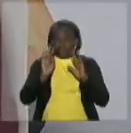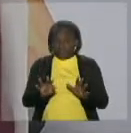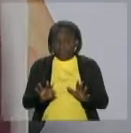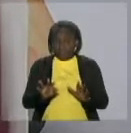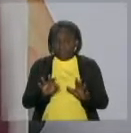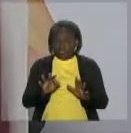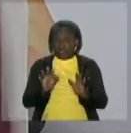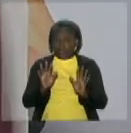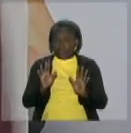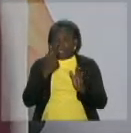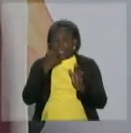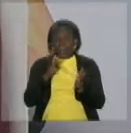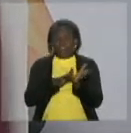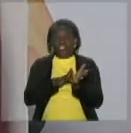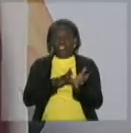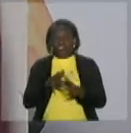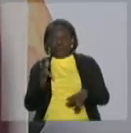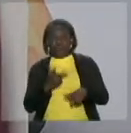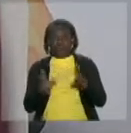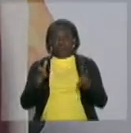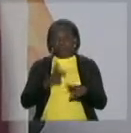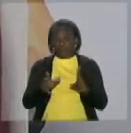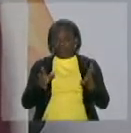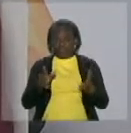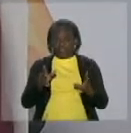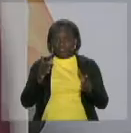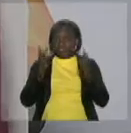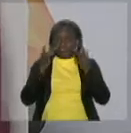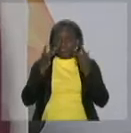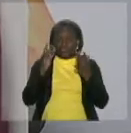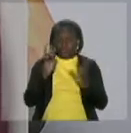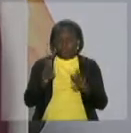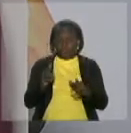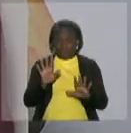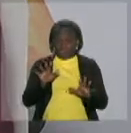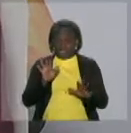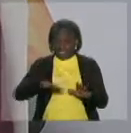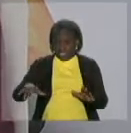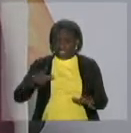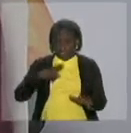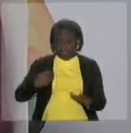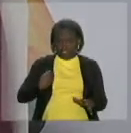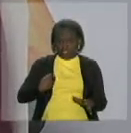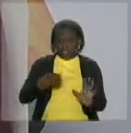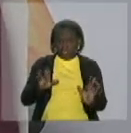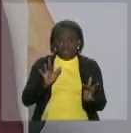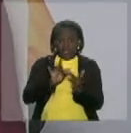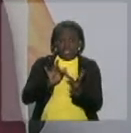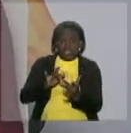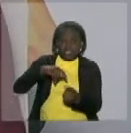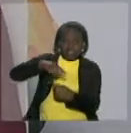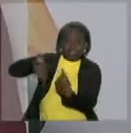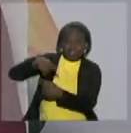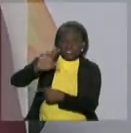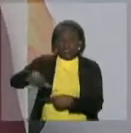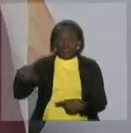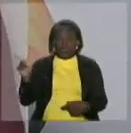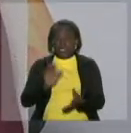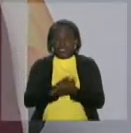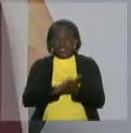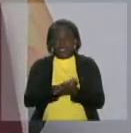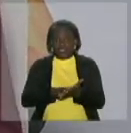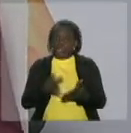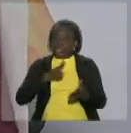e que seja tudo muito cenográfico. Que essa criança esteja lá, mas ela não esteja de fato convivendo